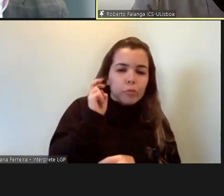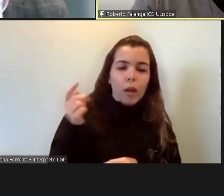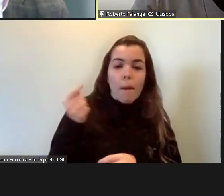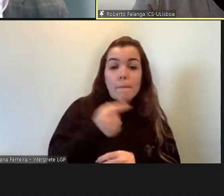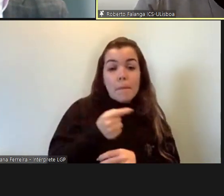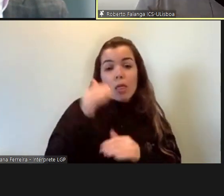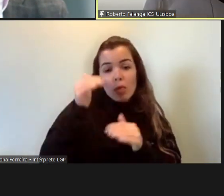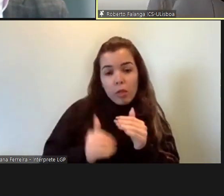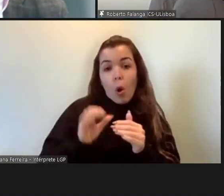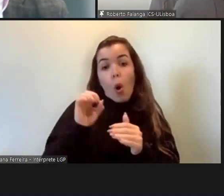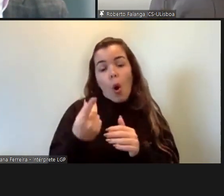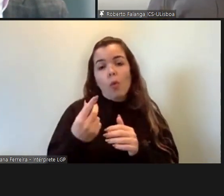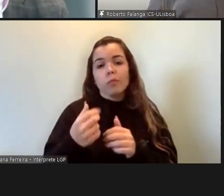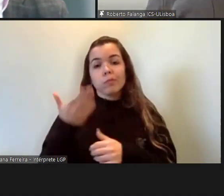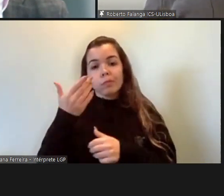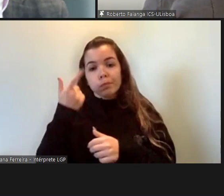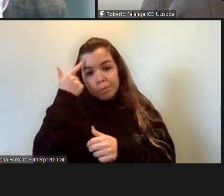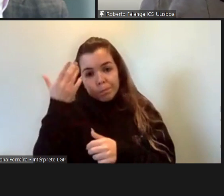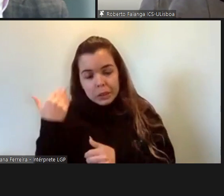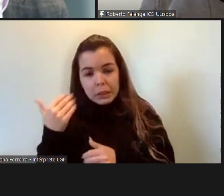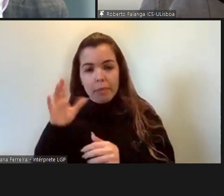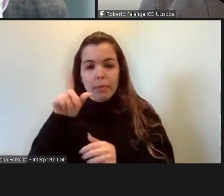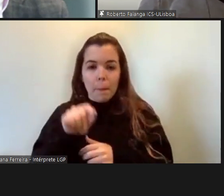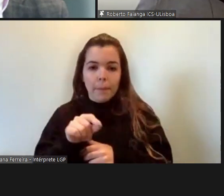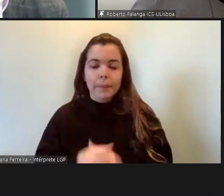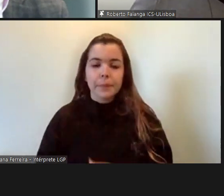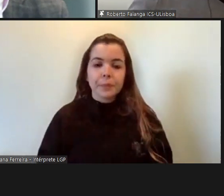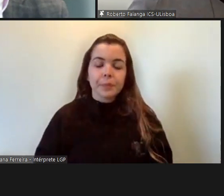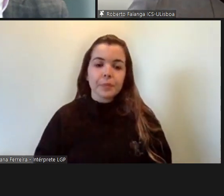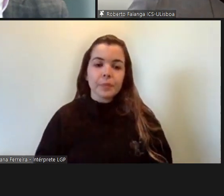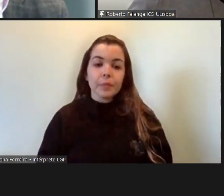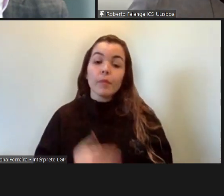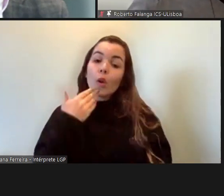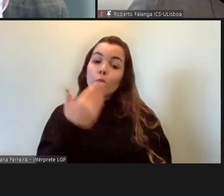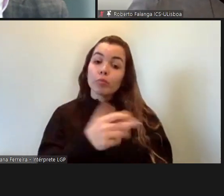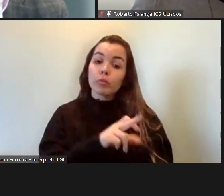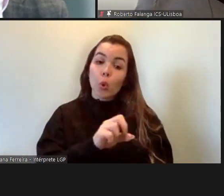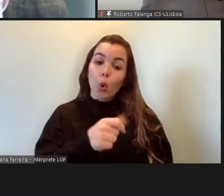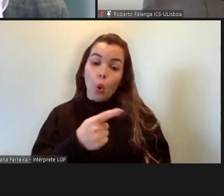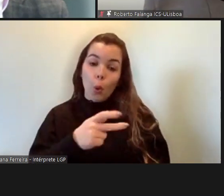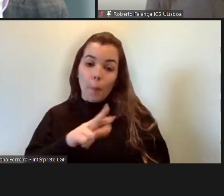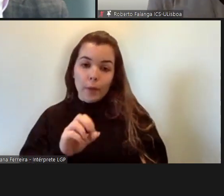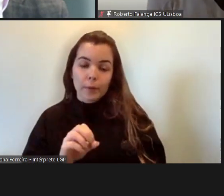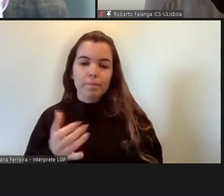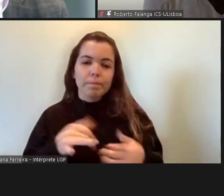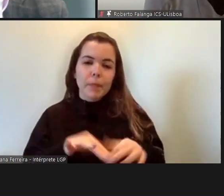até marginalizadas. Obrigada, Roberto. Isto suscita-me outra questão, Nuno, que é